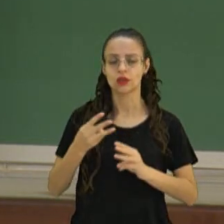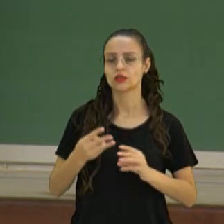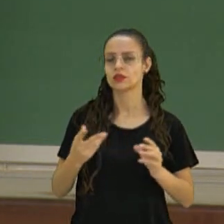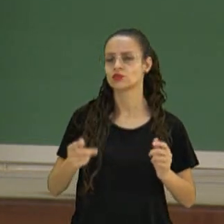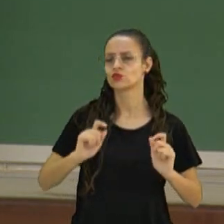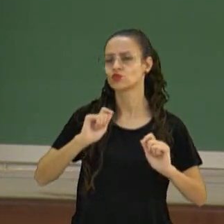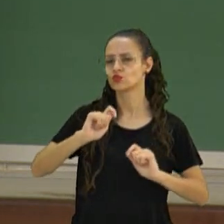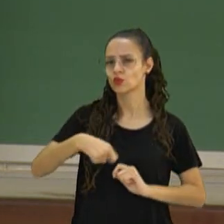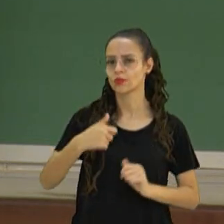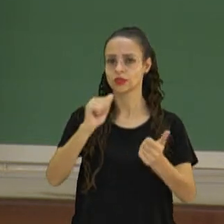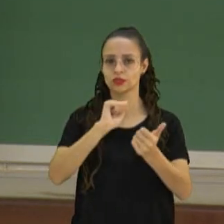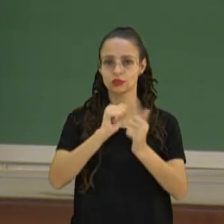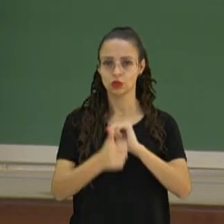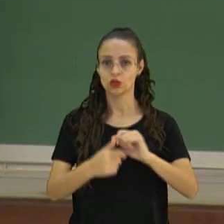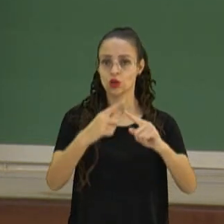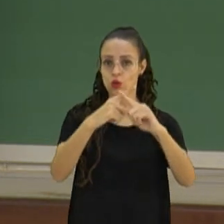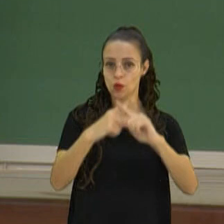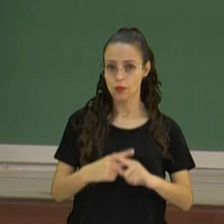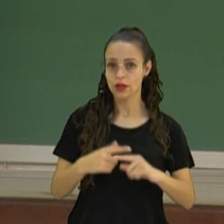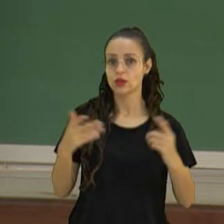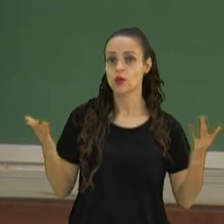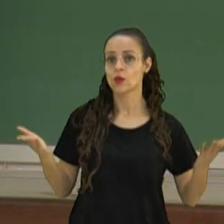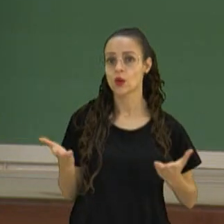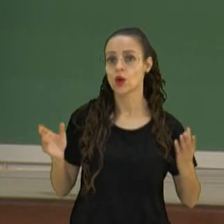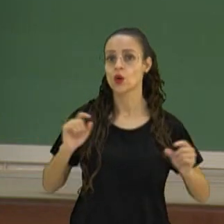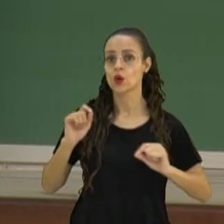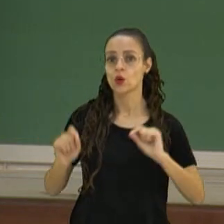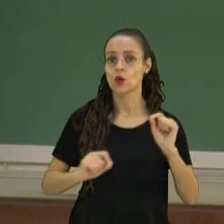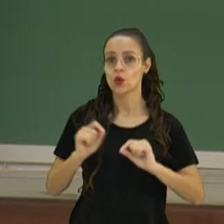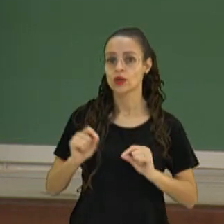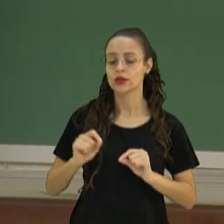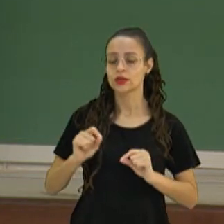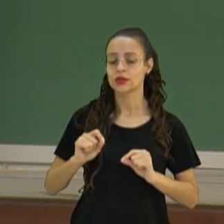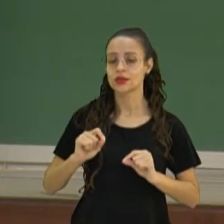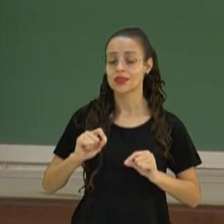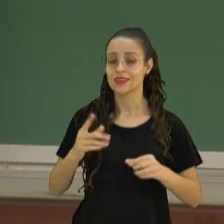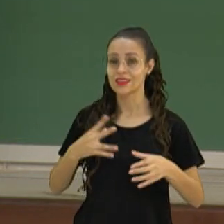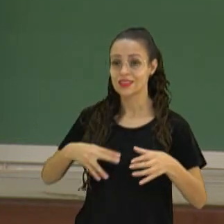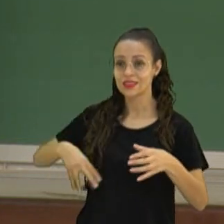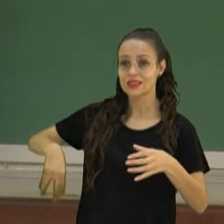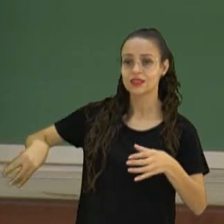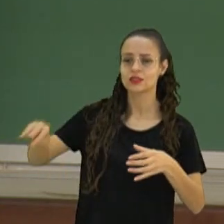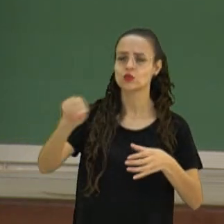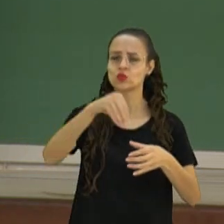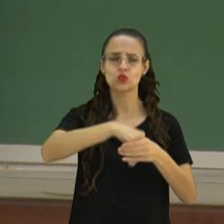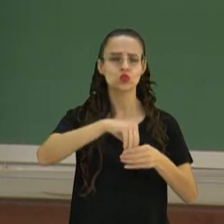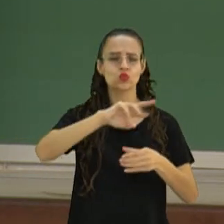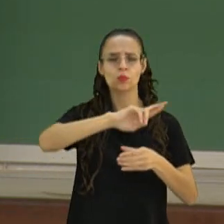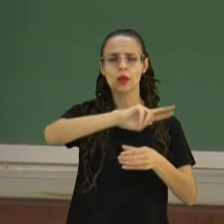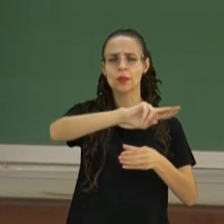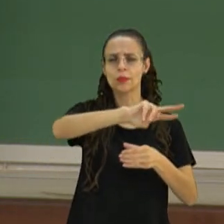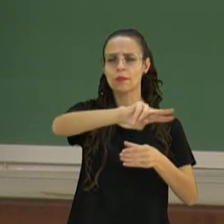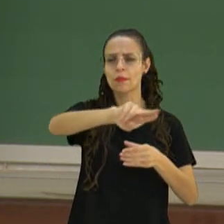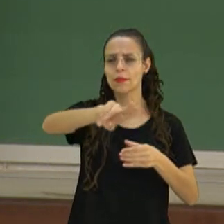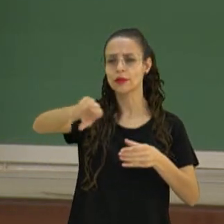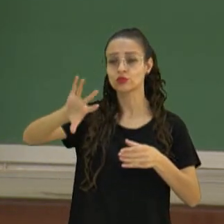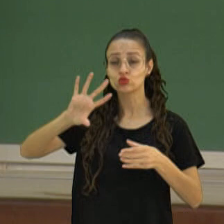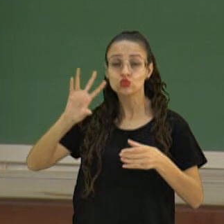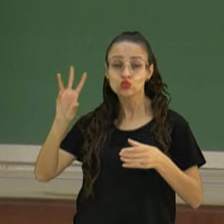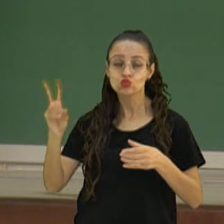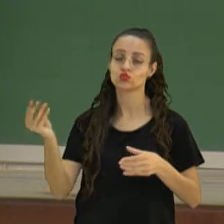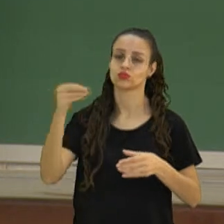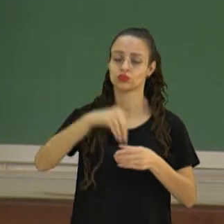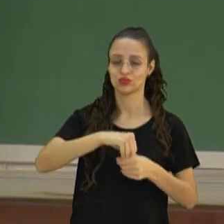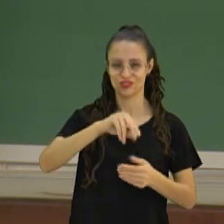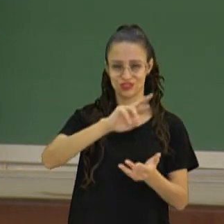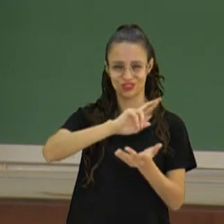Hoje vamos ver uma manifestação que reúne basicamente todas as modalidades que nós vimos, né, todas as modalidades que nós vimos aí, as